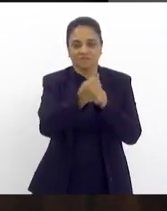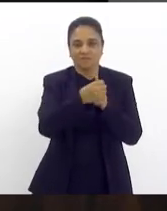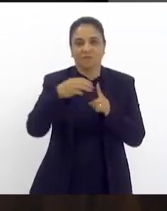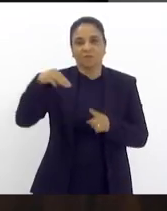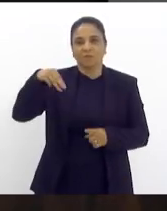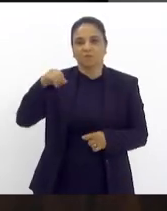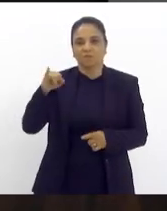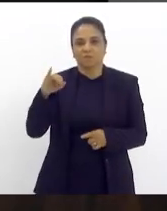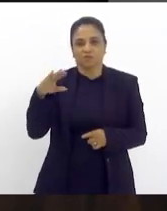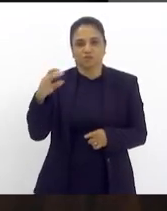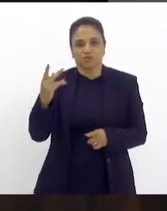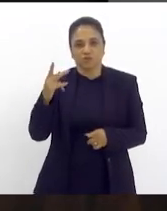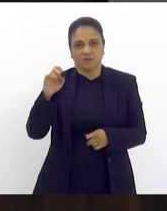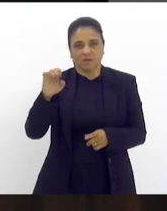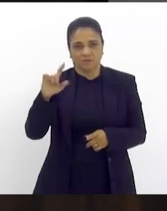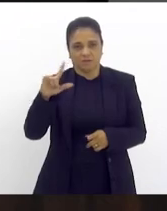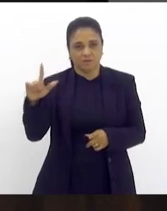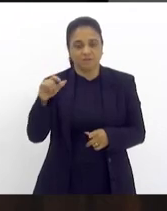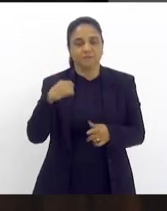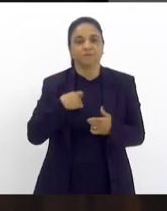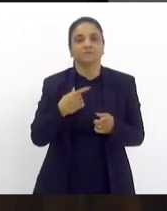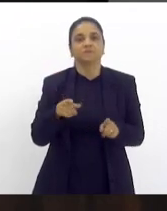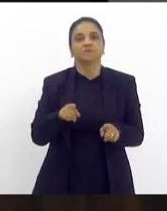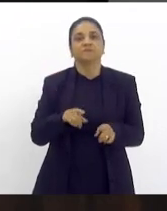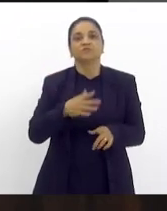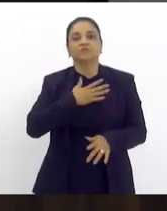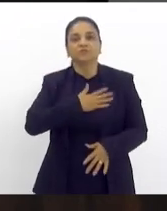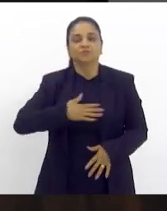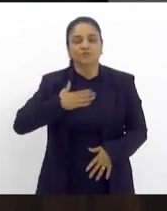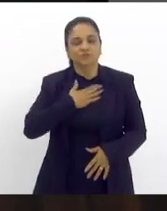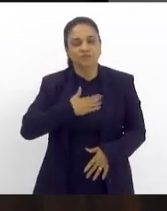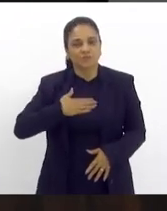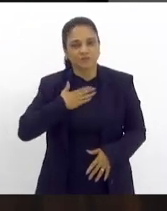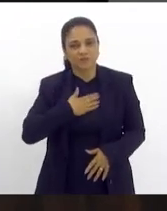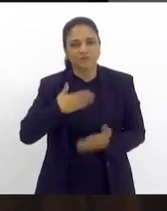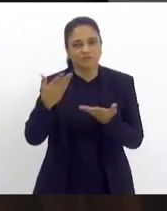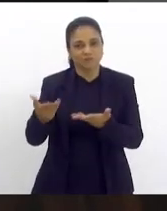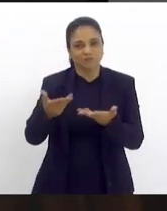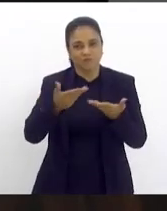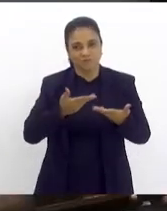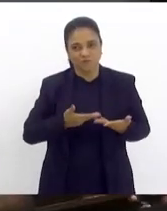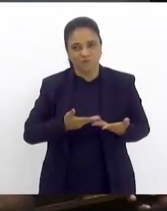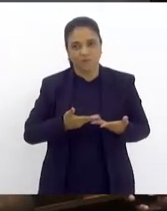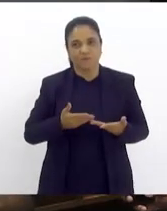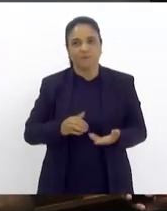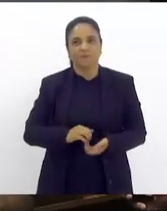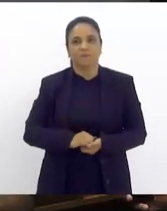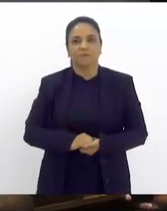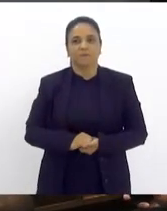Sobral. Eu gostaria de convidar